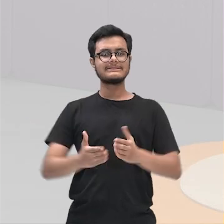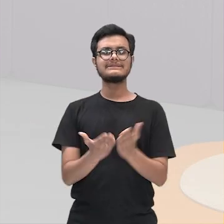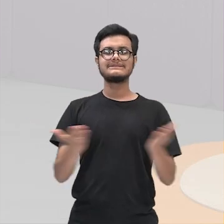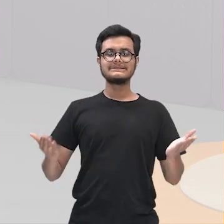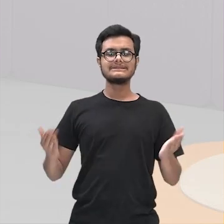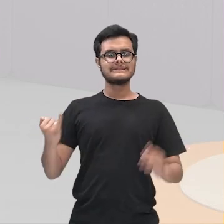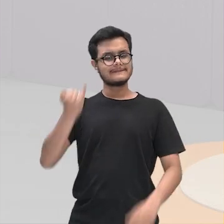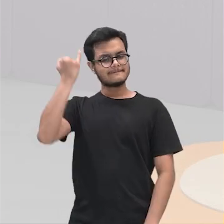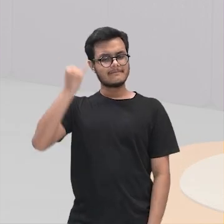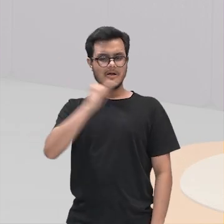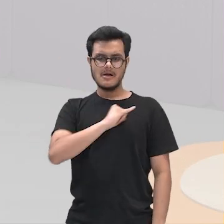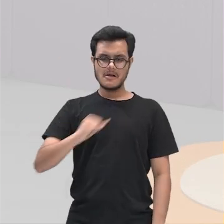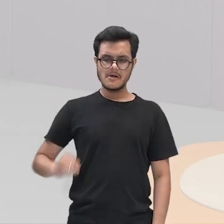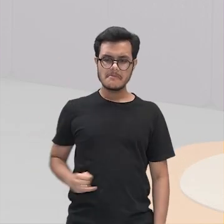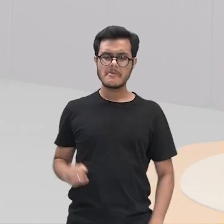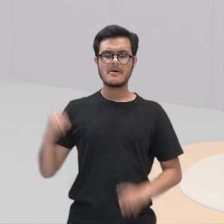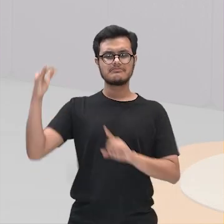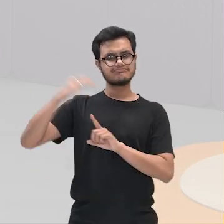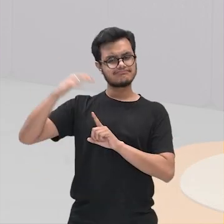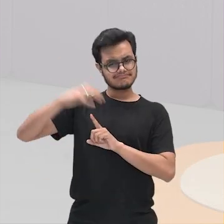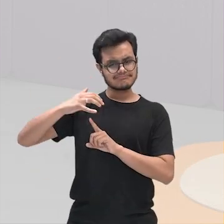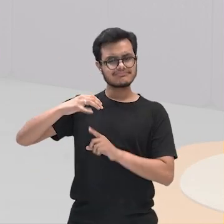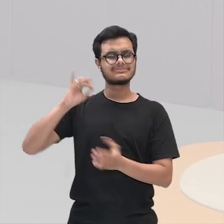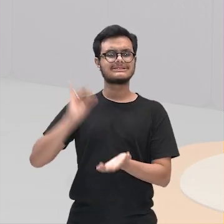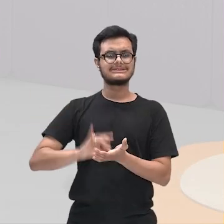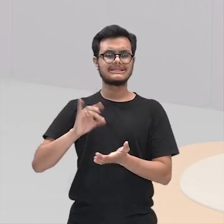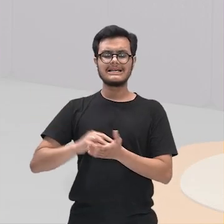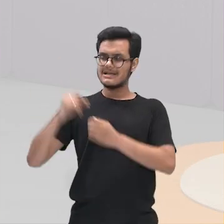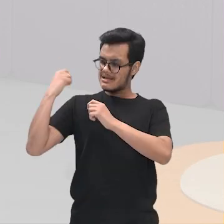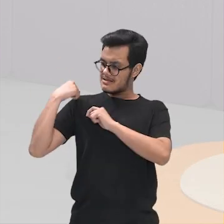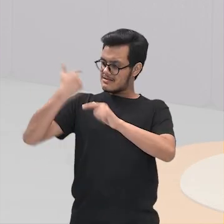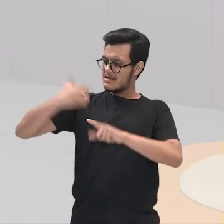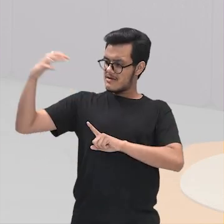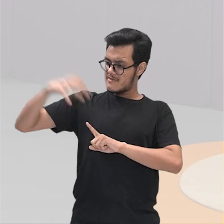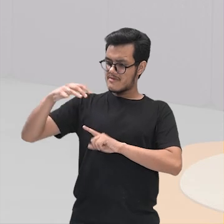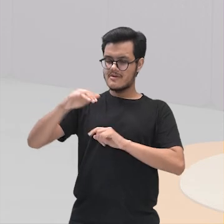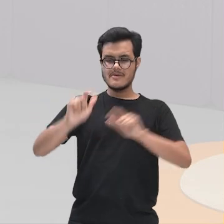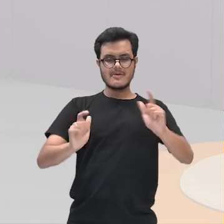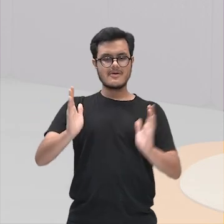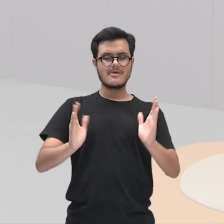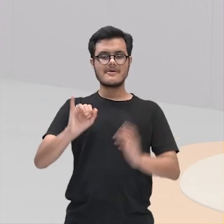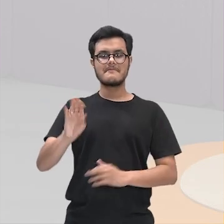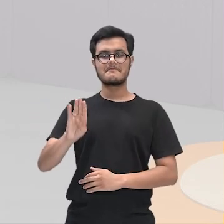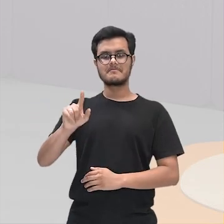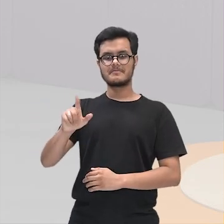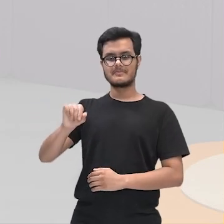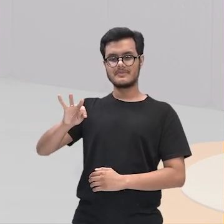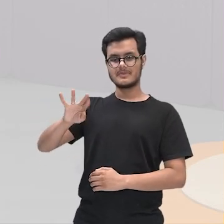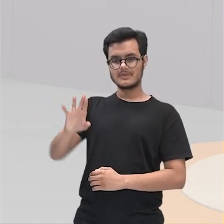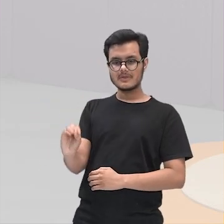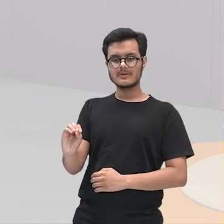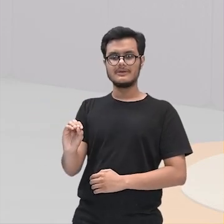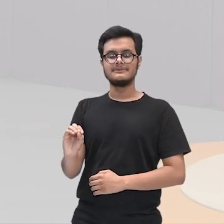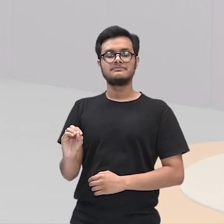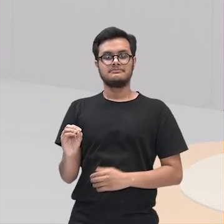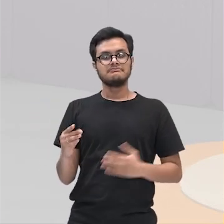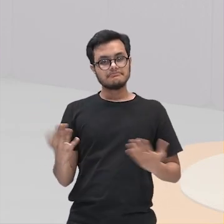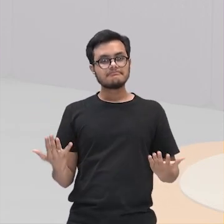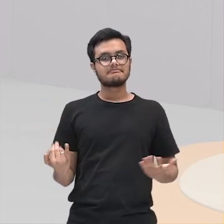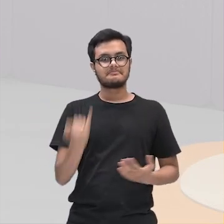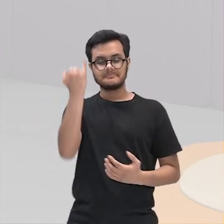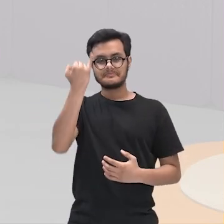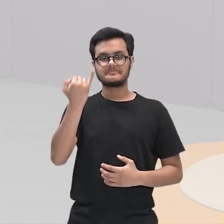essa influência aí desse legado deixado pelo povo bizantino, pelo Império